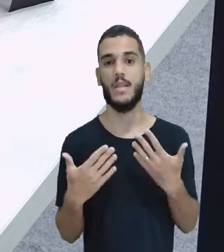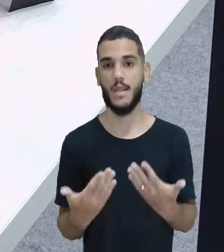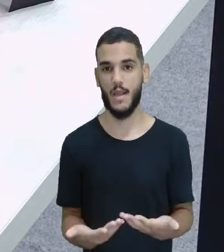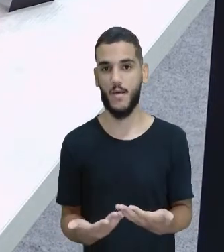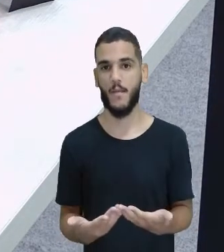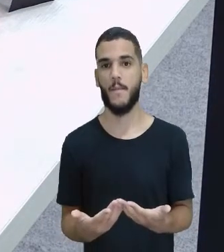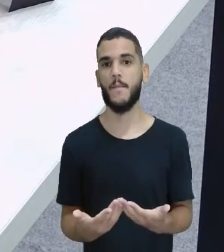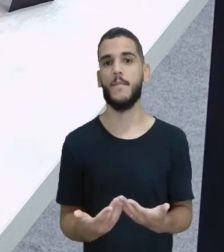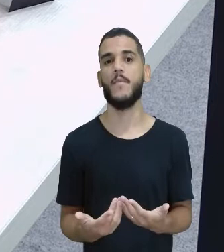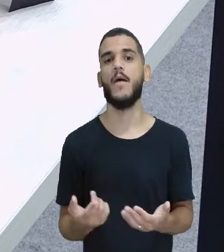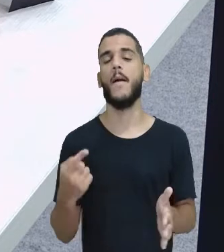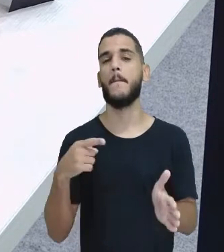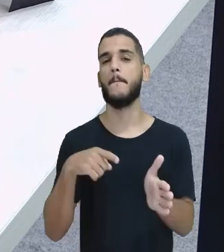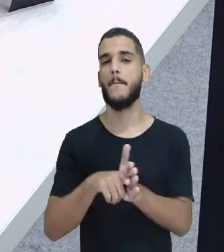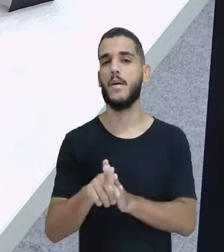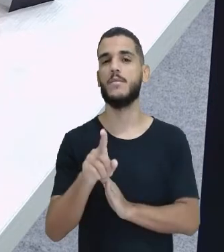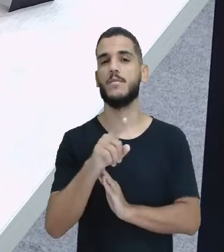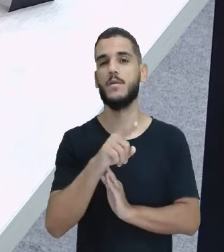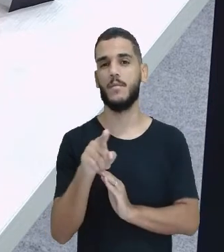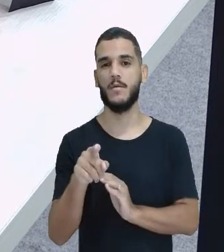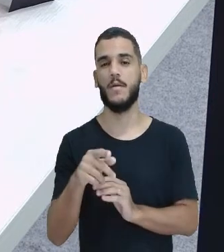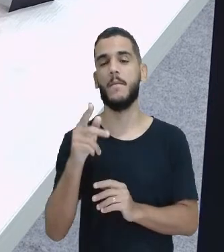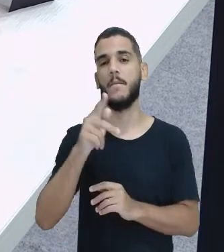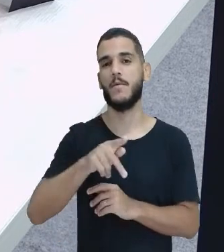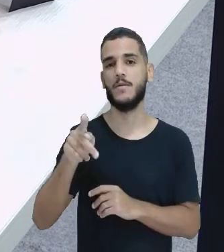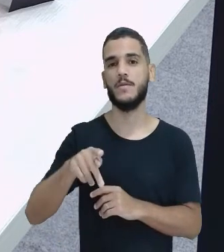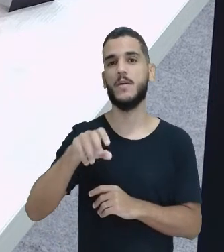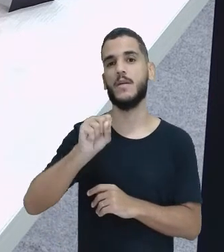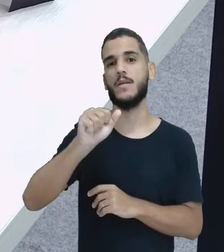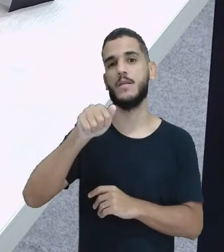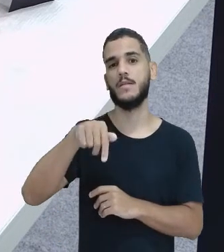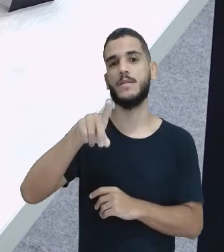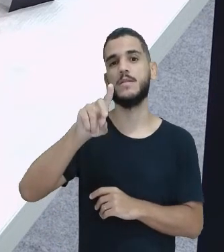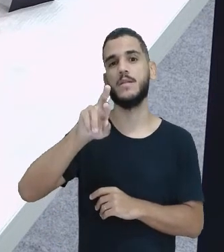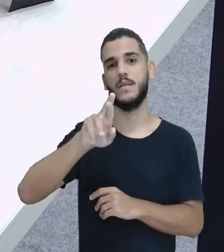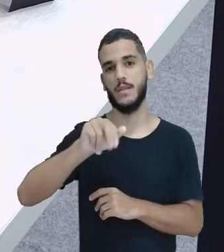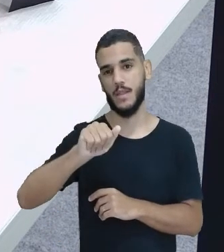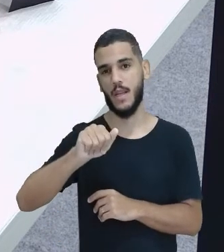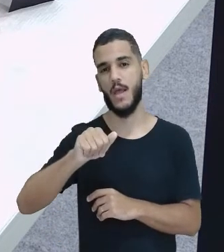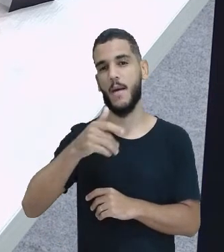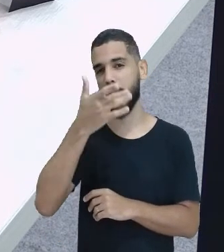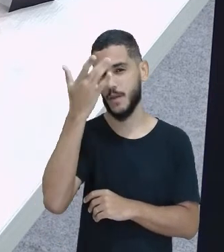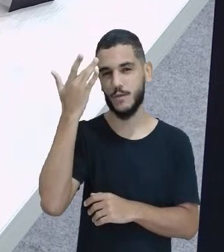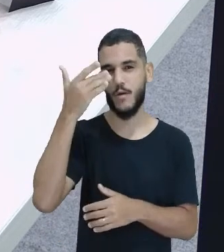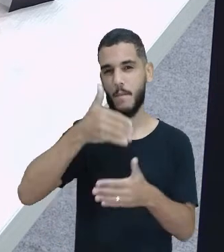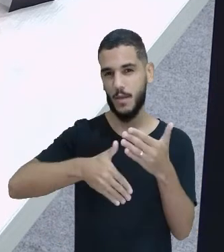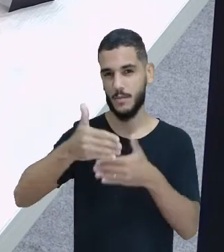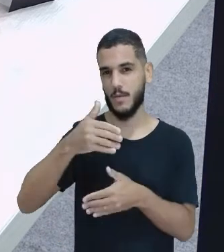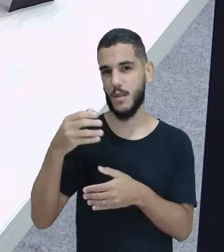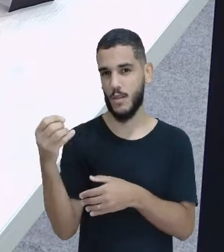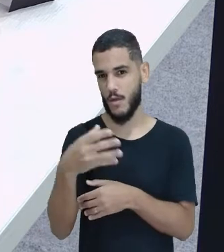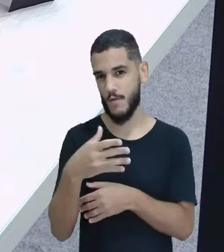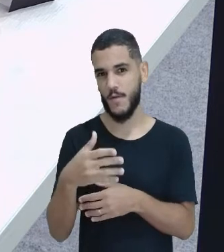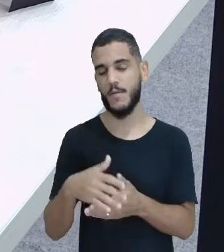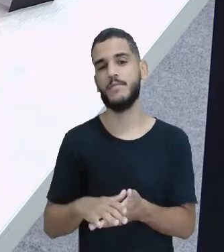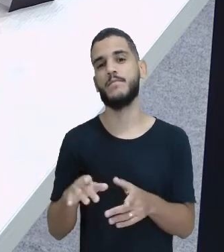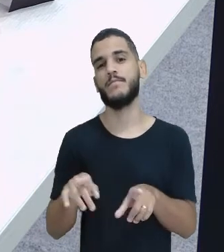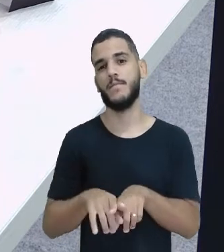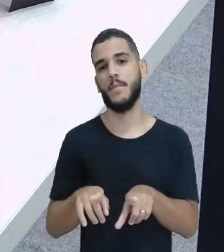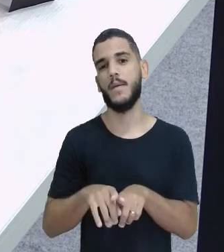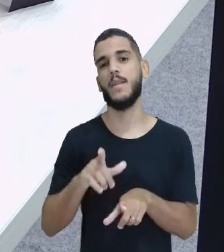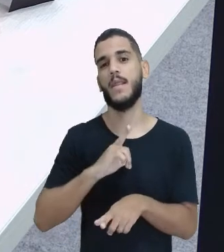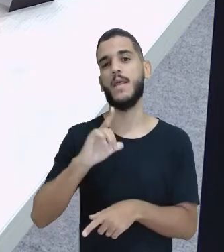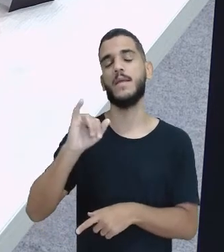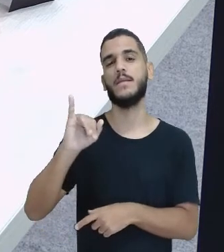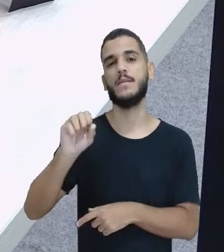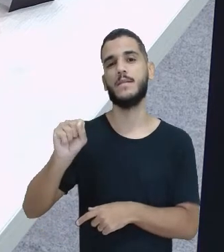a seguinte pergunta. Professora Sandra, chegou mais alguém aí para participar com a gente? Sim, a Isabela tá aqui com a gente já